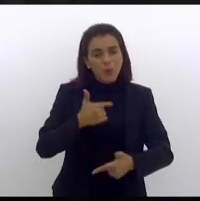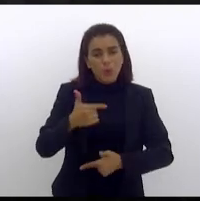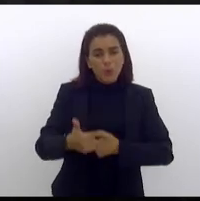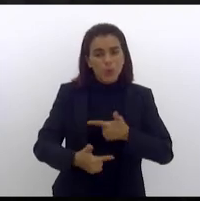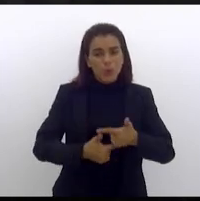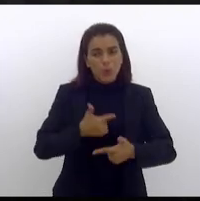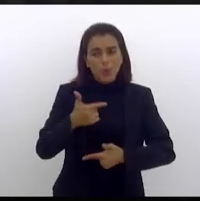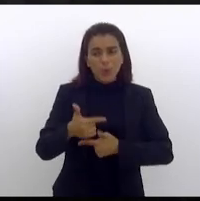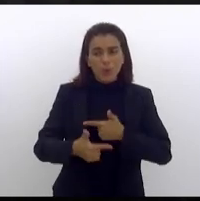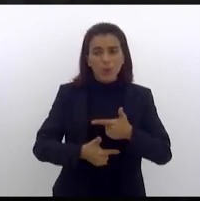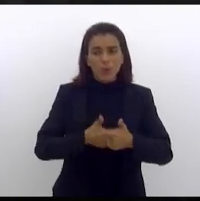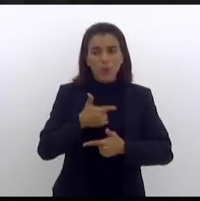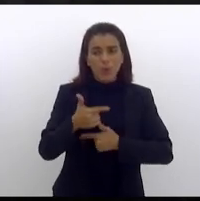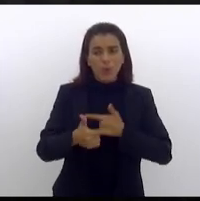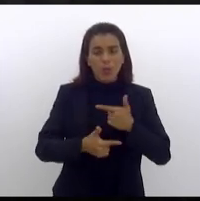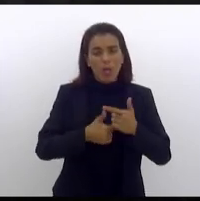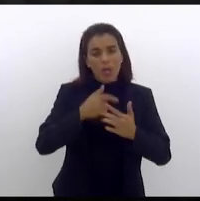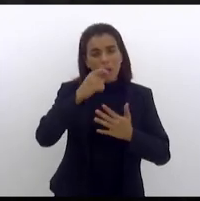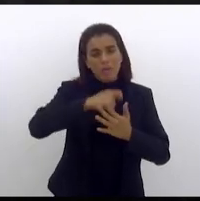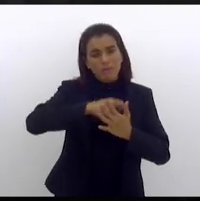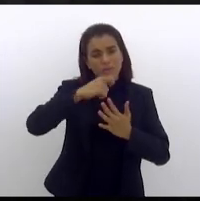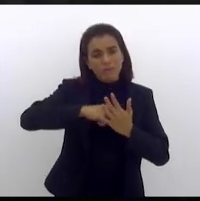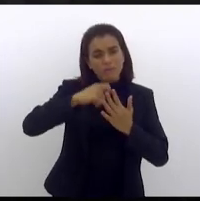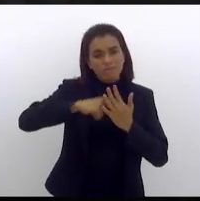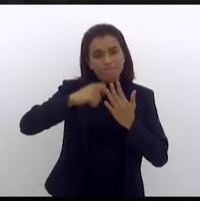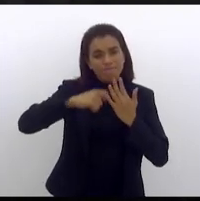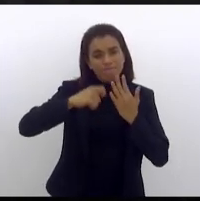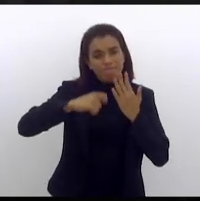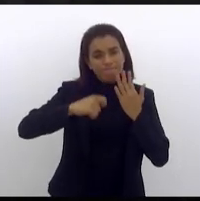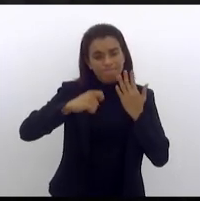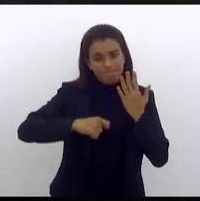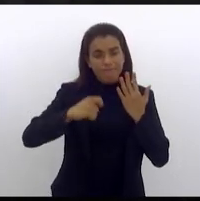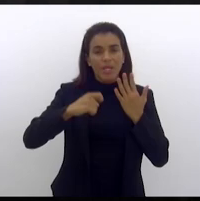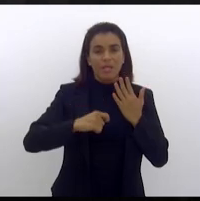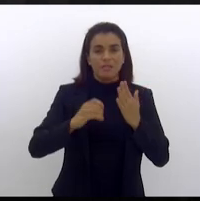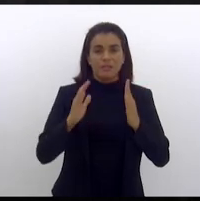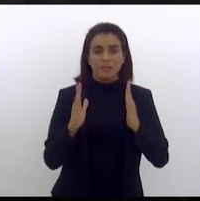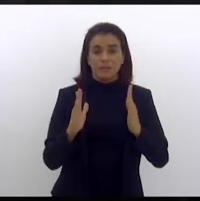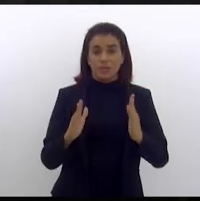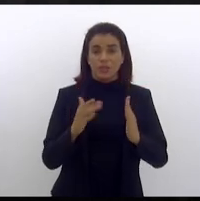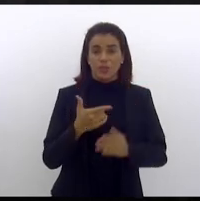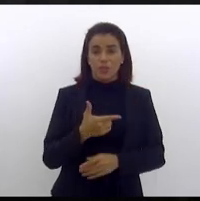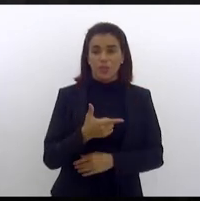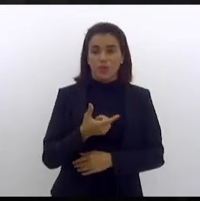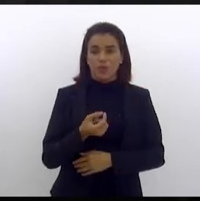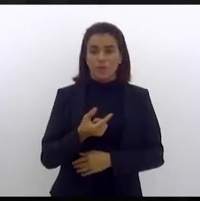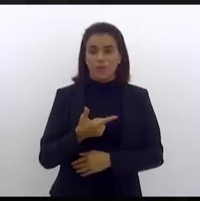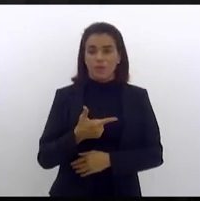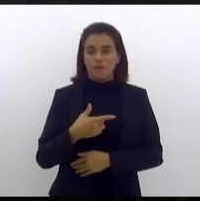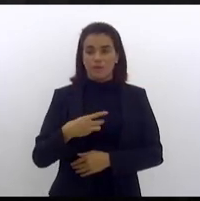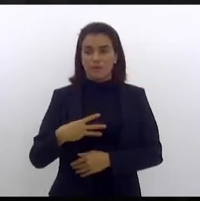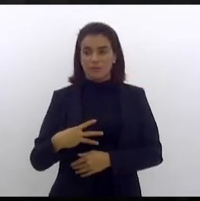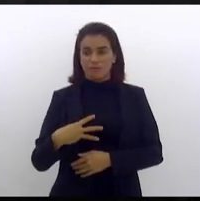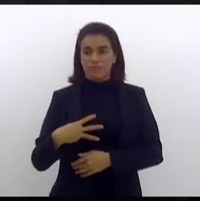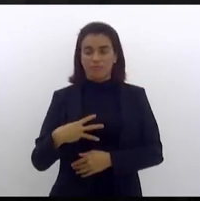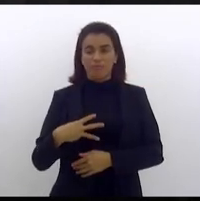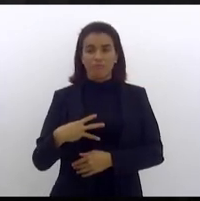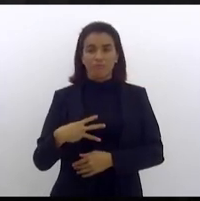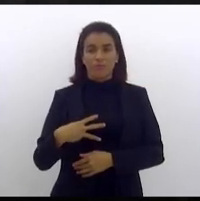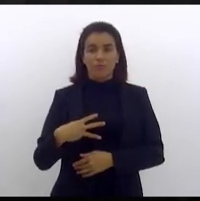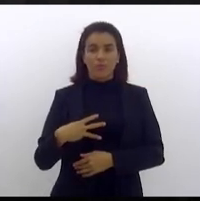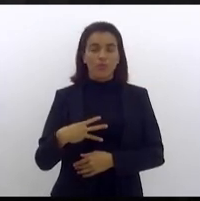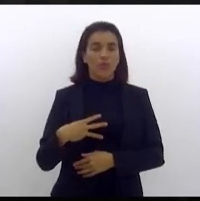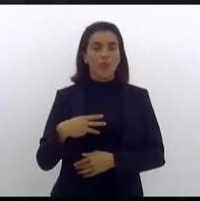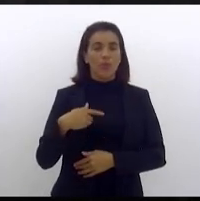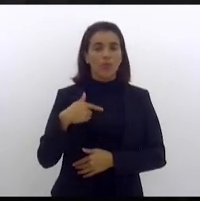dediquei todos esses meses de 2023 e o nosso mandato